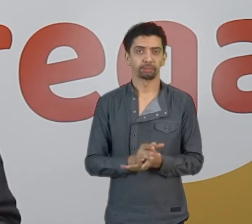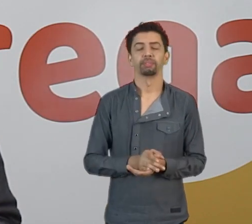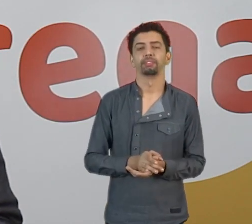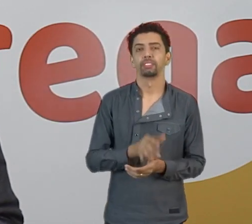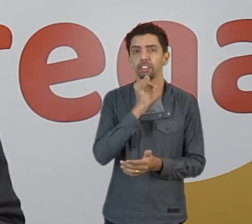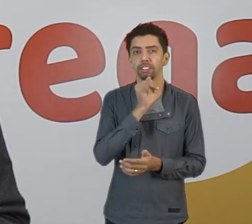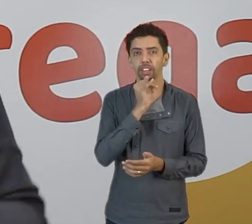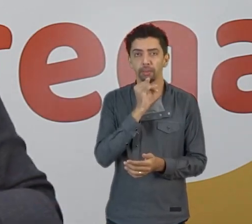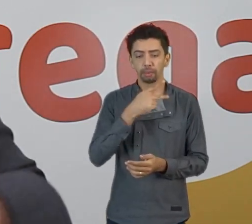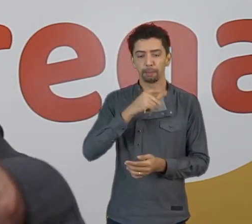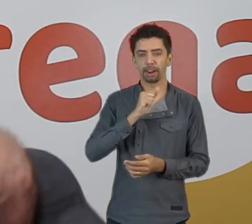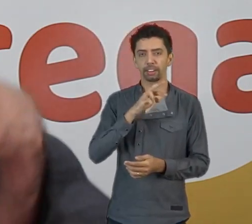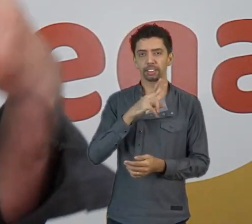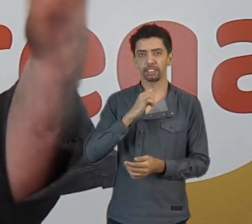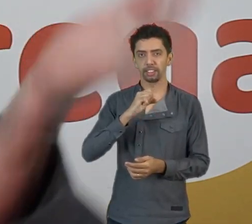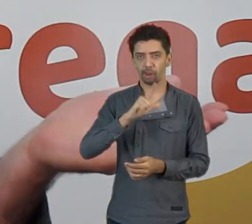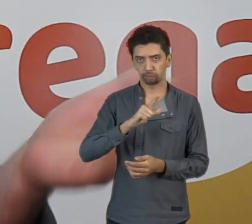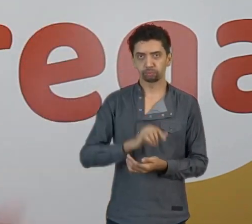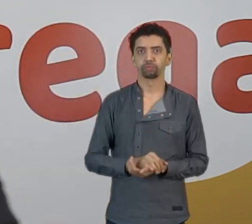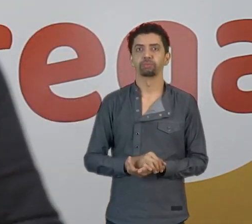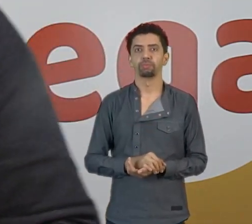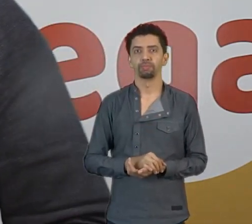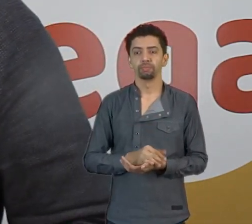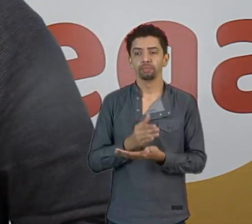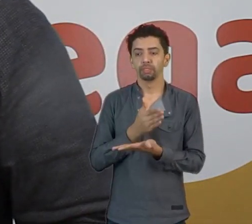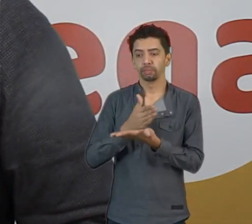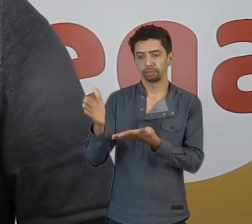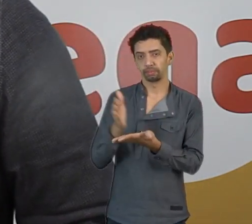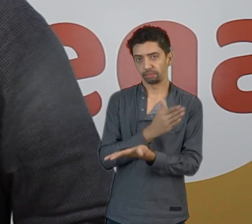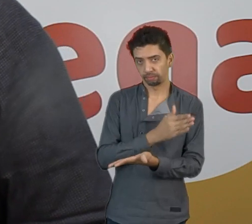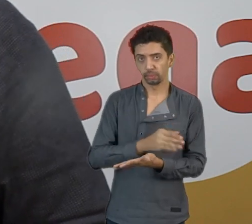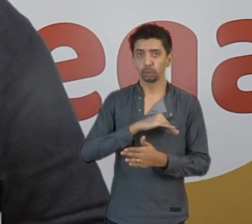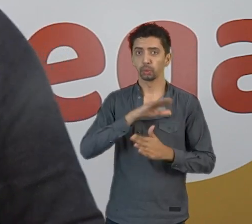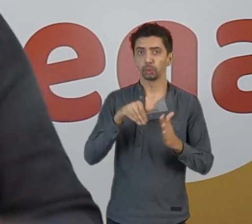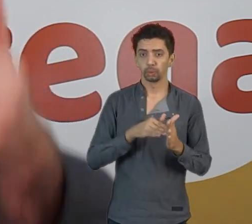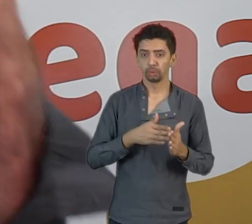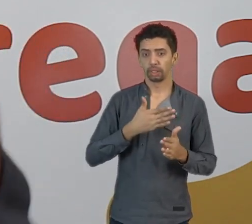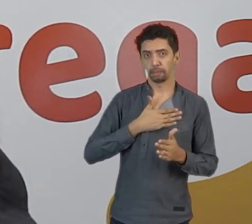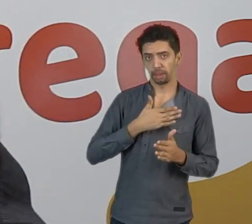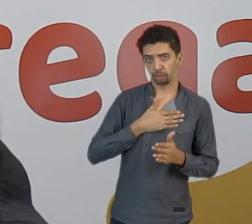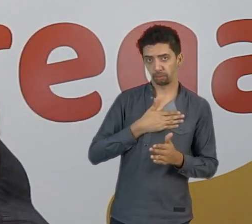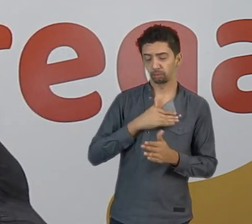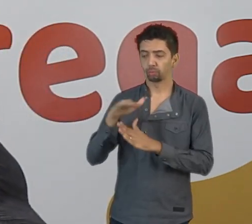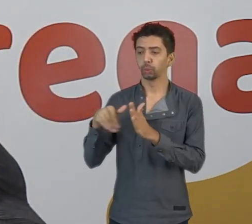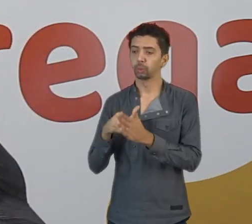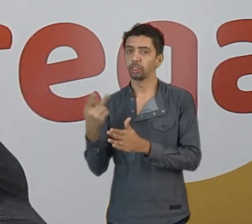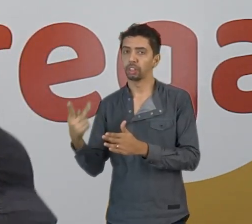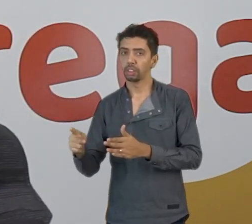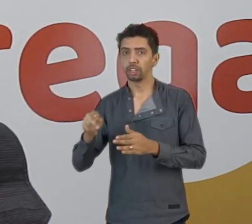parcial de bens tudo que era meu ou do meu companheiro companheira fica